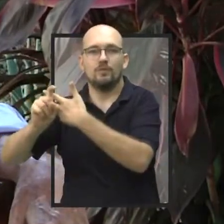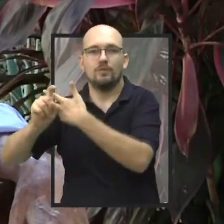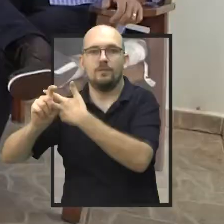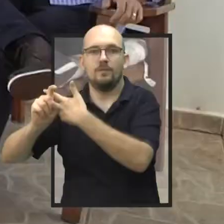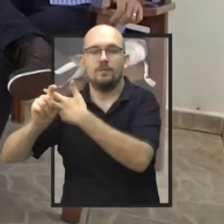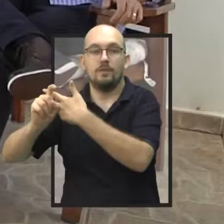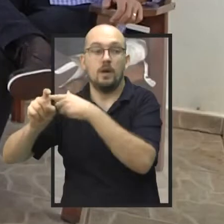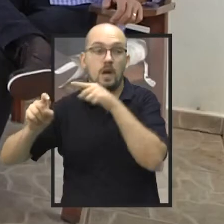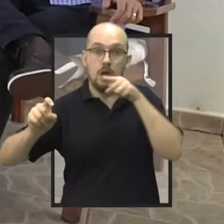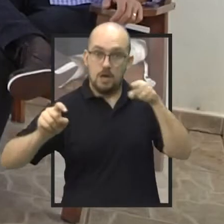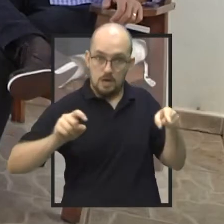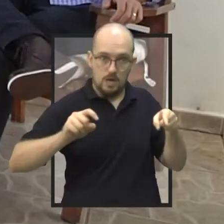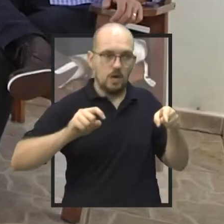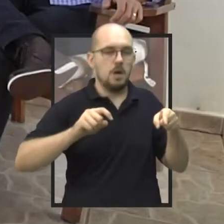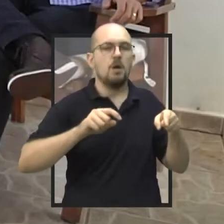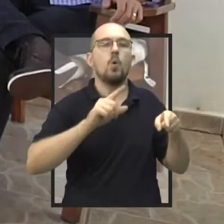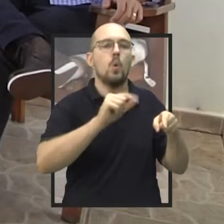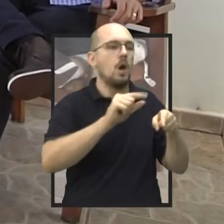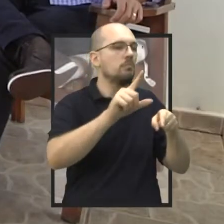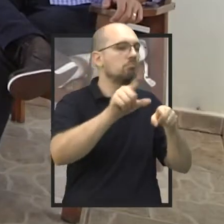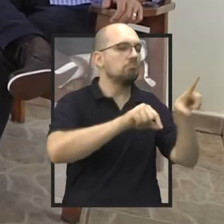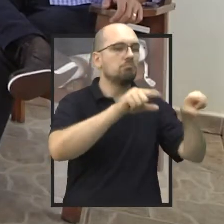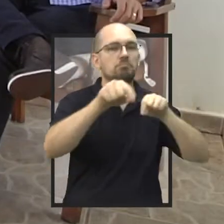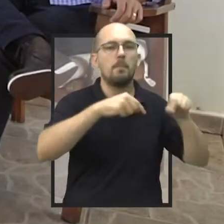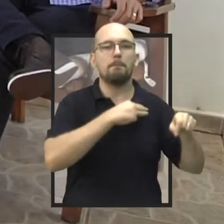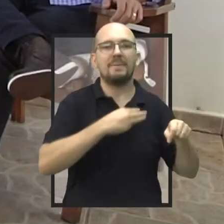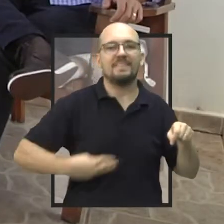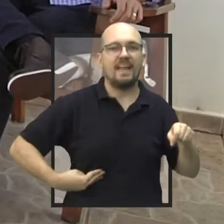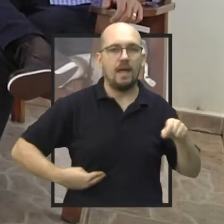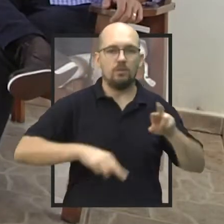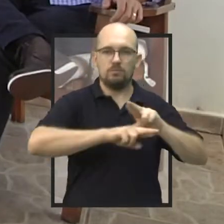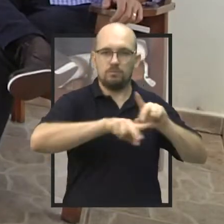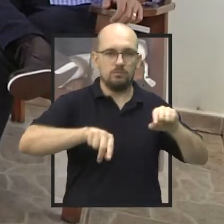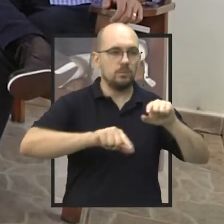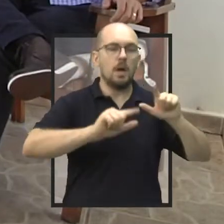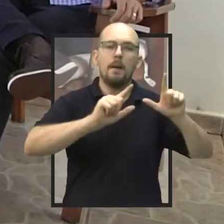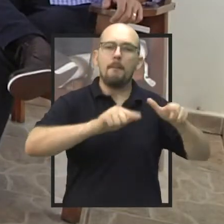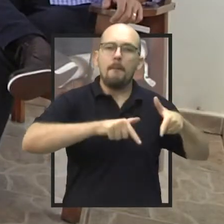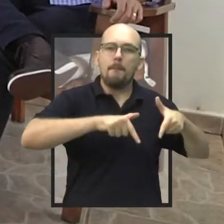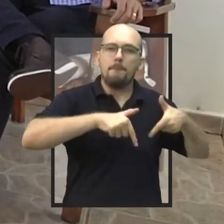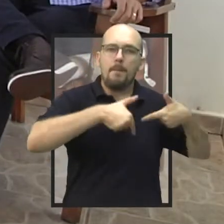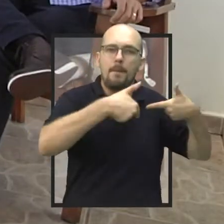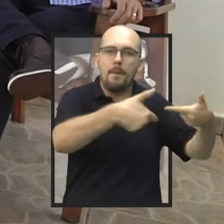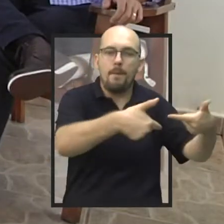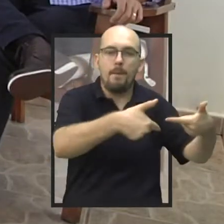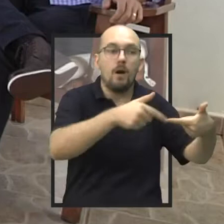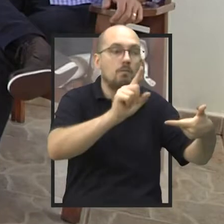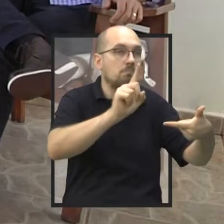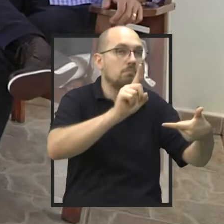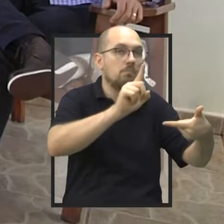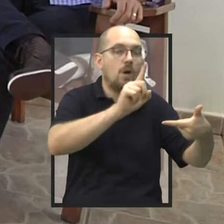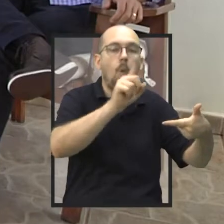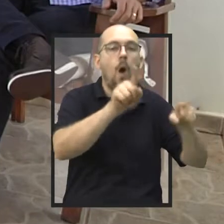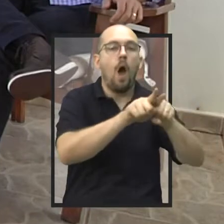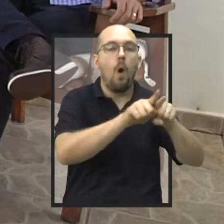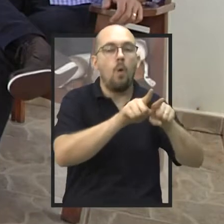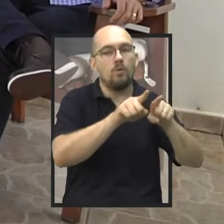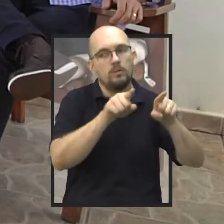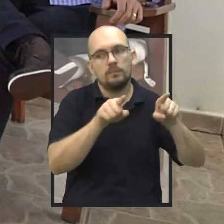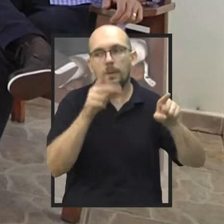ele nomeia seus ministérios, etc., e ele executa como o presidente executa